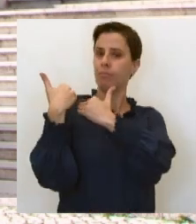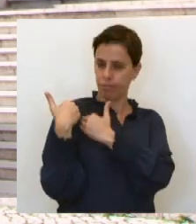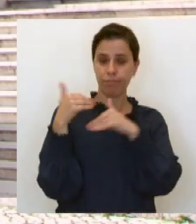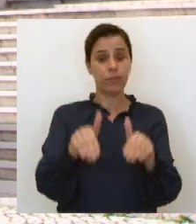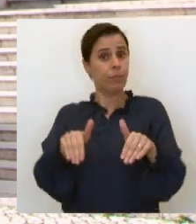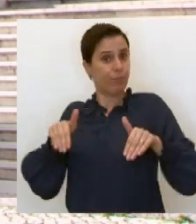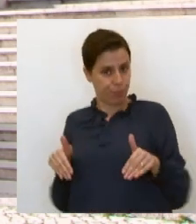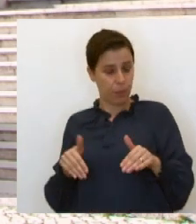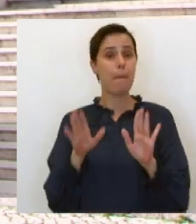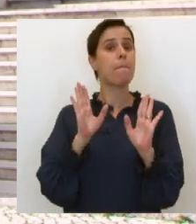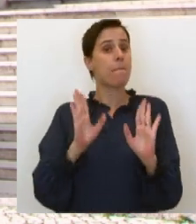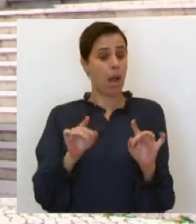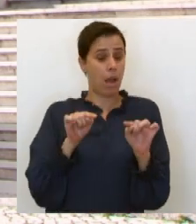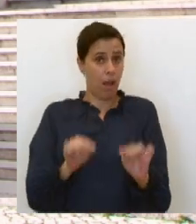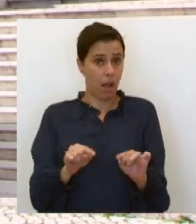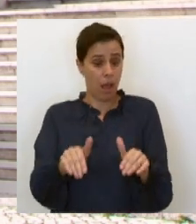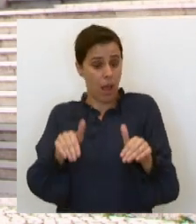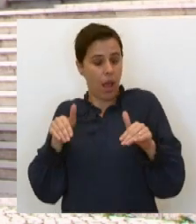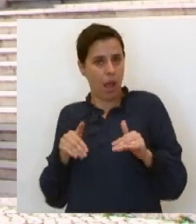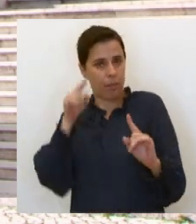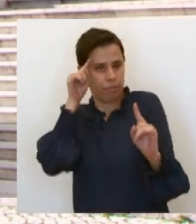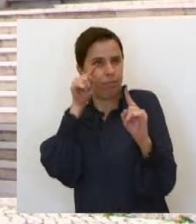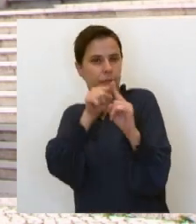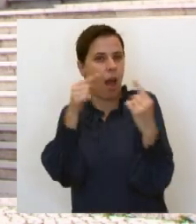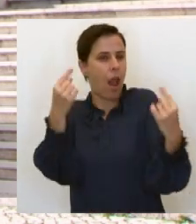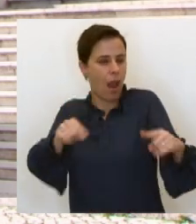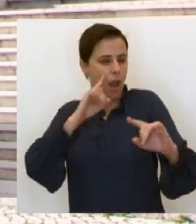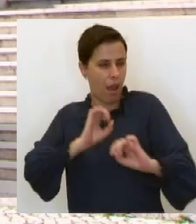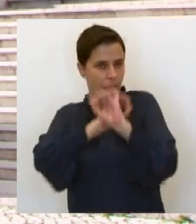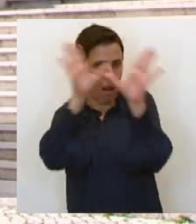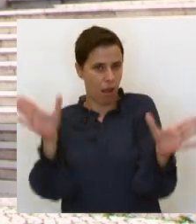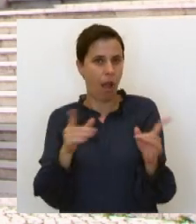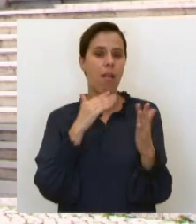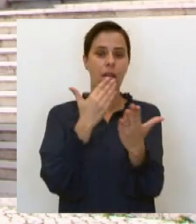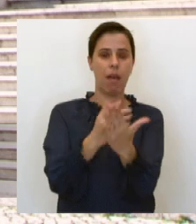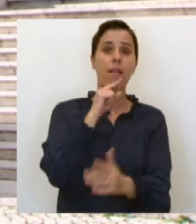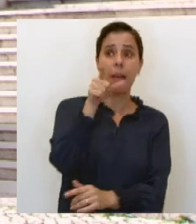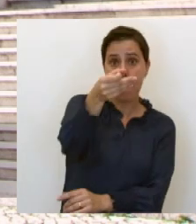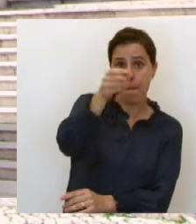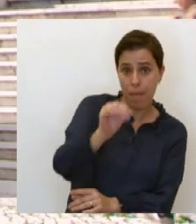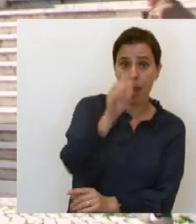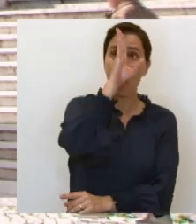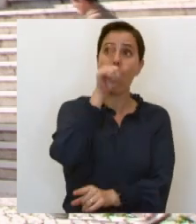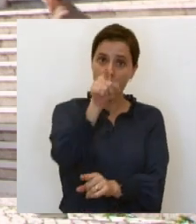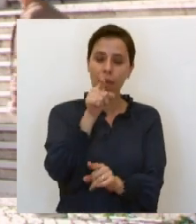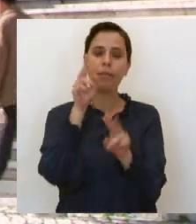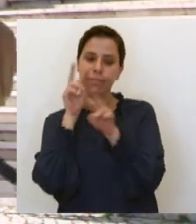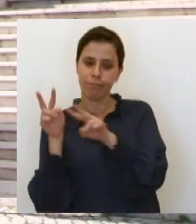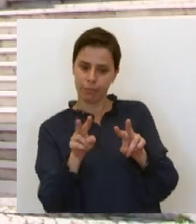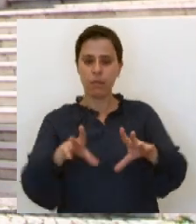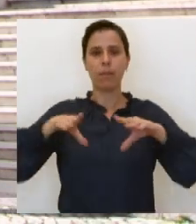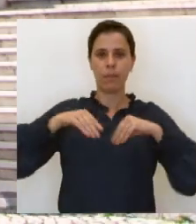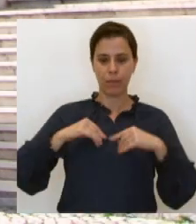responsabilidade, abstiveram-se. Mas esta abstenção tem um sentido e um propósito muito claro: dar uma oportunidade ao PS e ao Governo